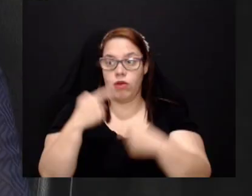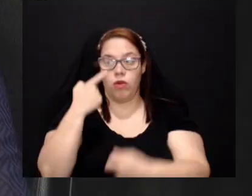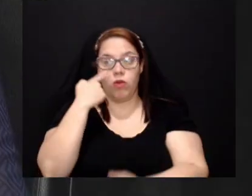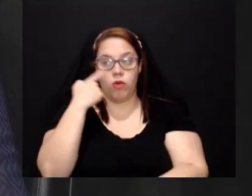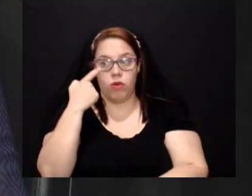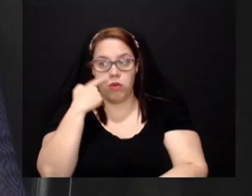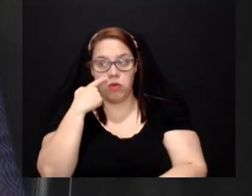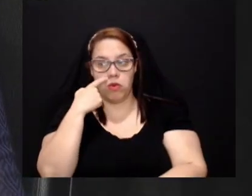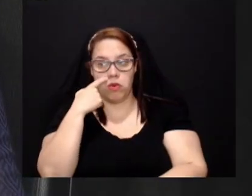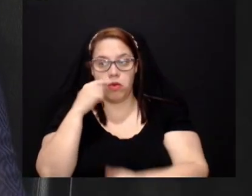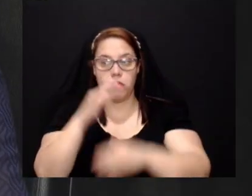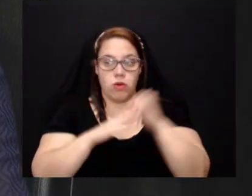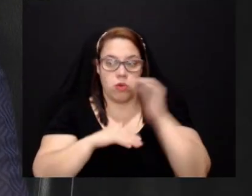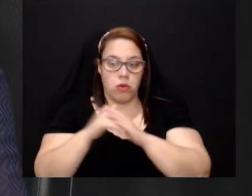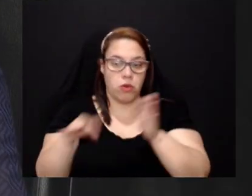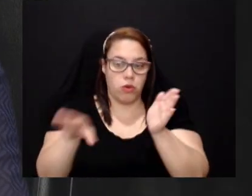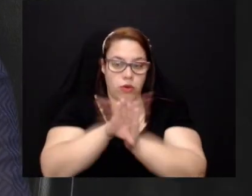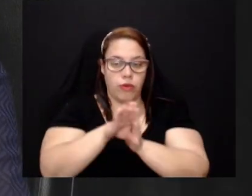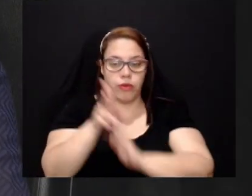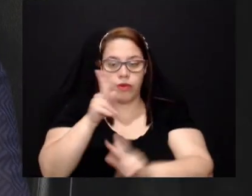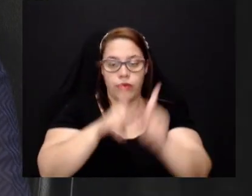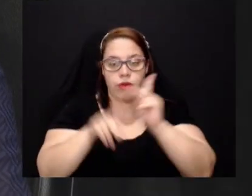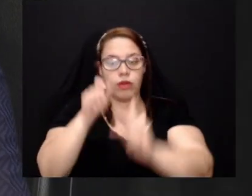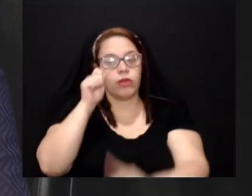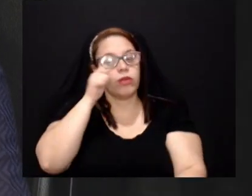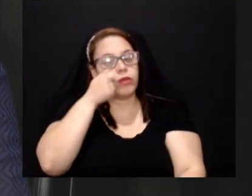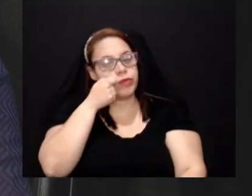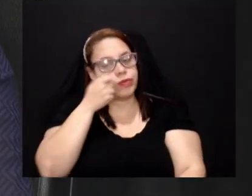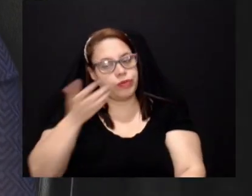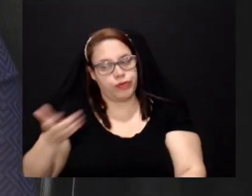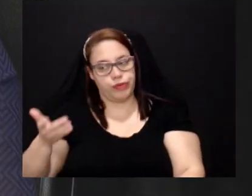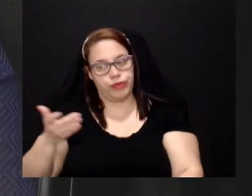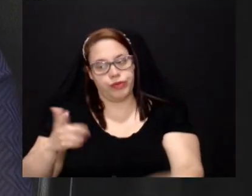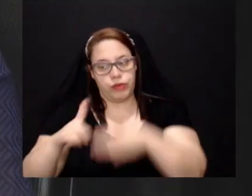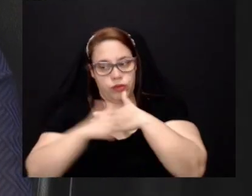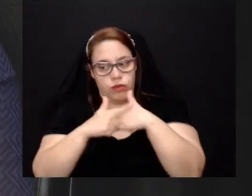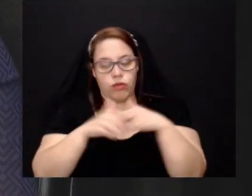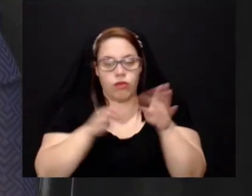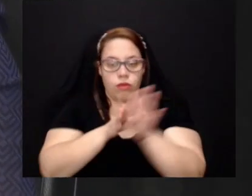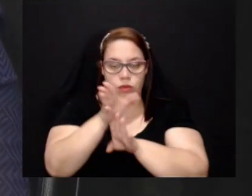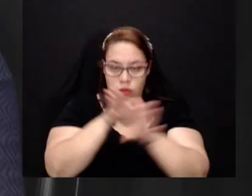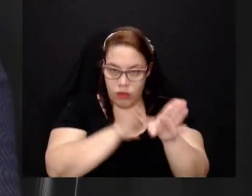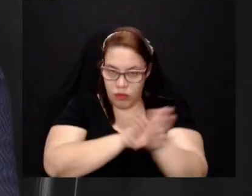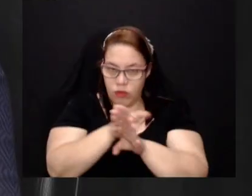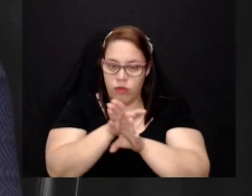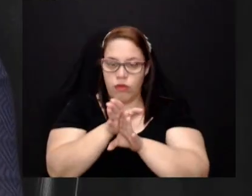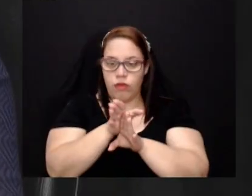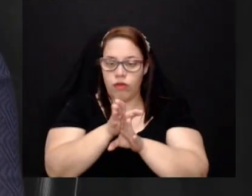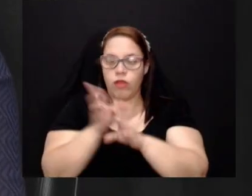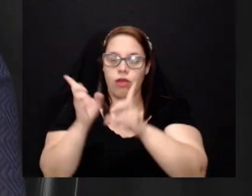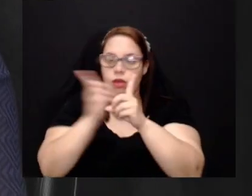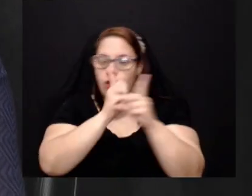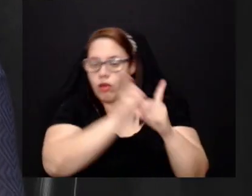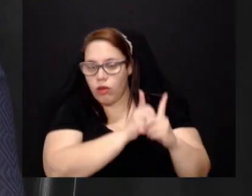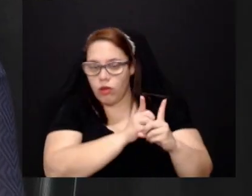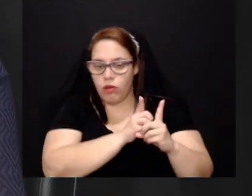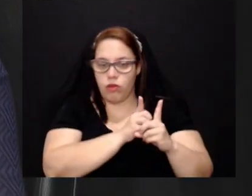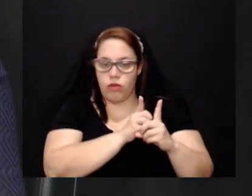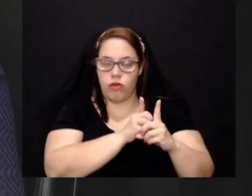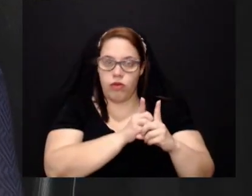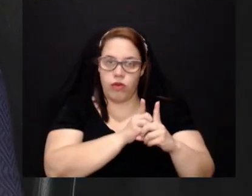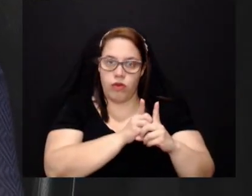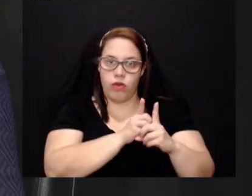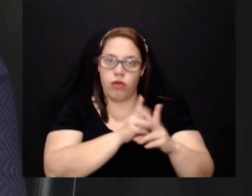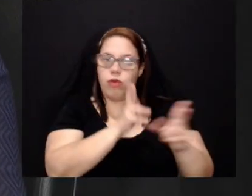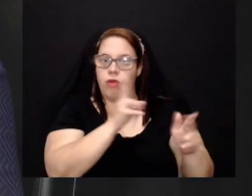chegam para a população negra. Então, a gente tem esse papel de orientar também, que você tem que atender todo mundo com o mesmo